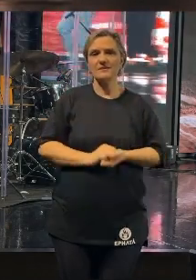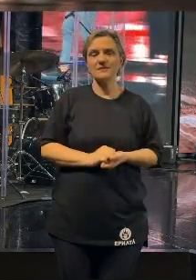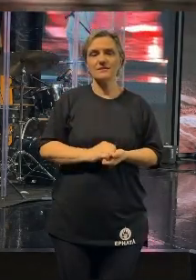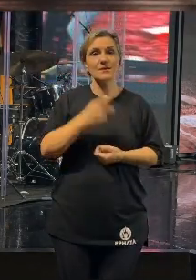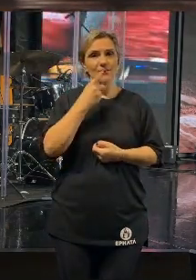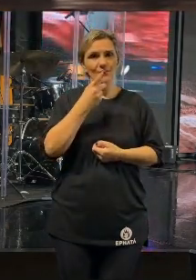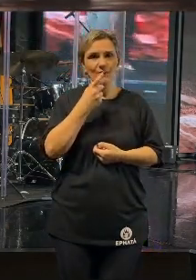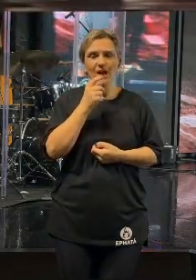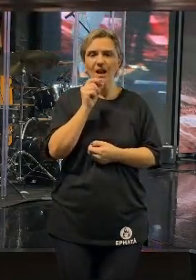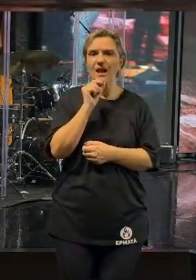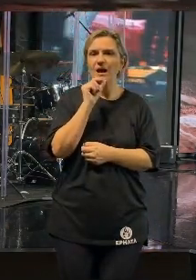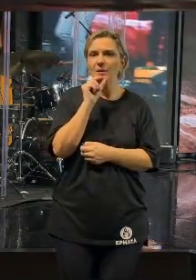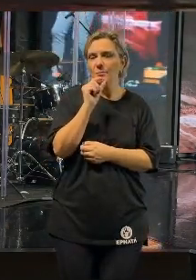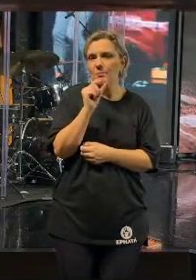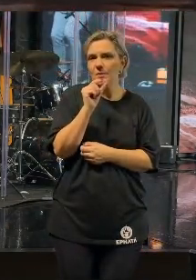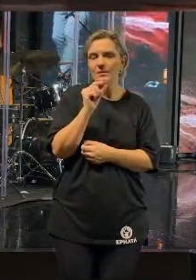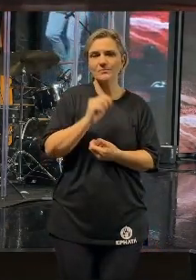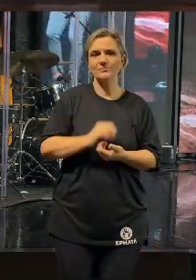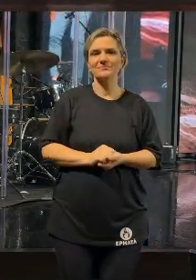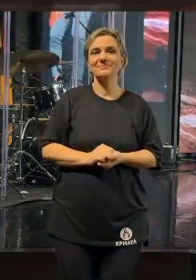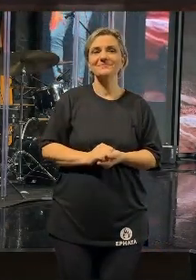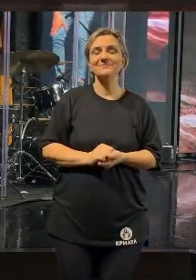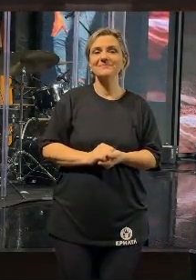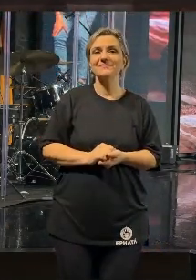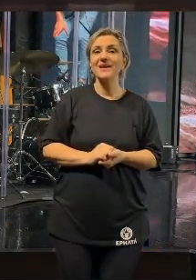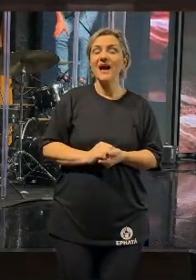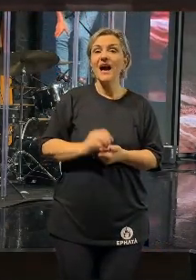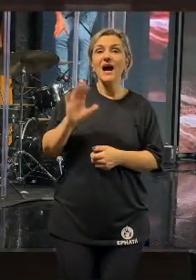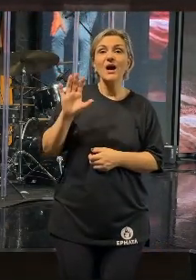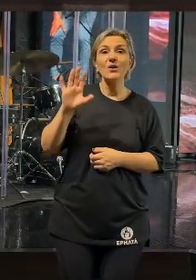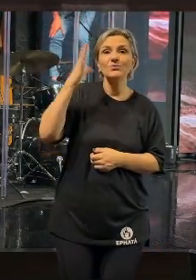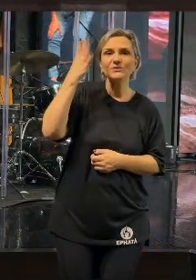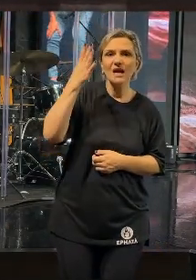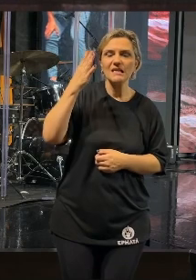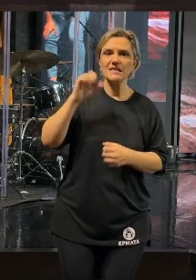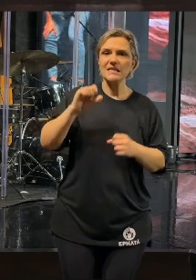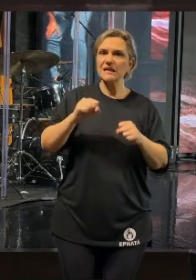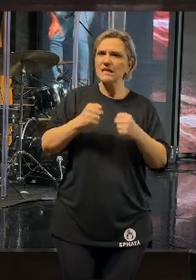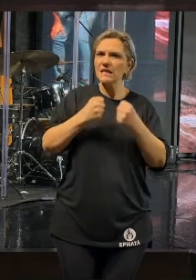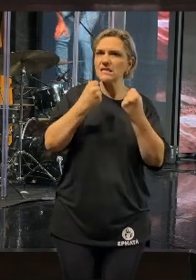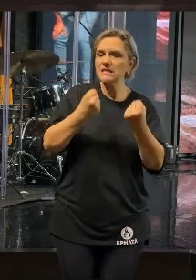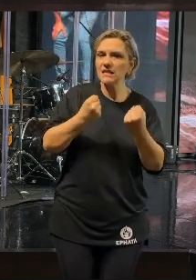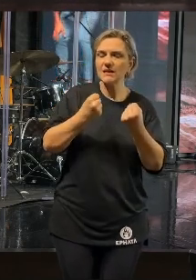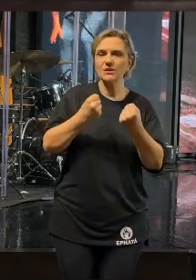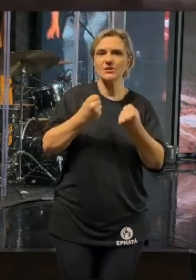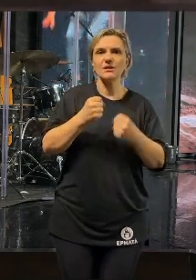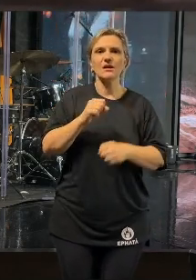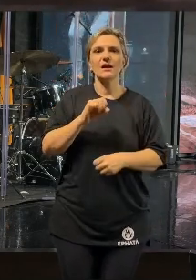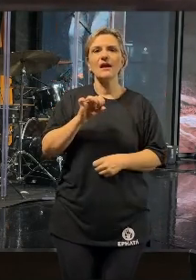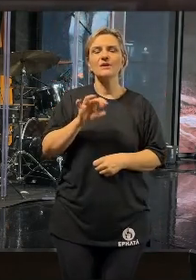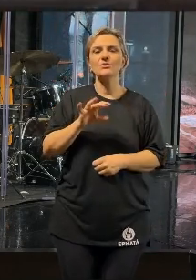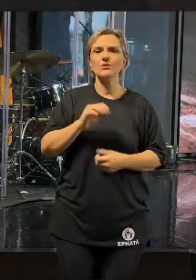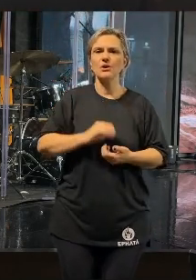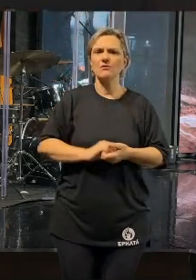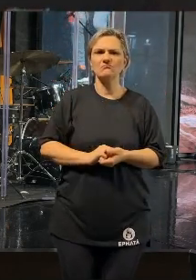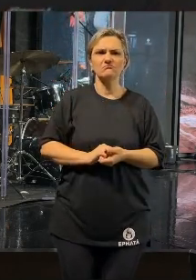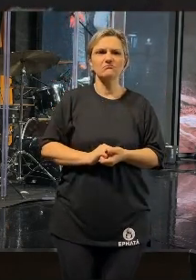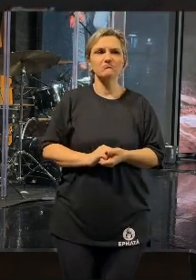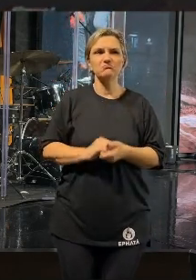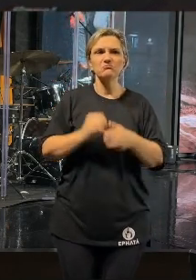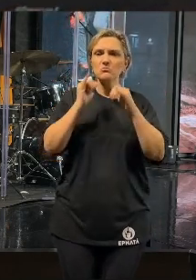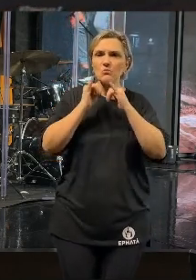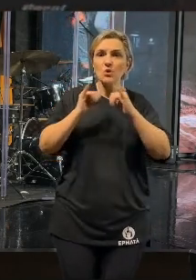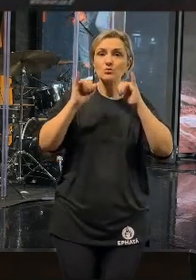Eu vou falar baixinho para não acordar quem está lá no fundo. Acontece que resistências nada mais são do que um prenúncio de